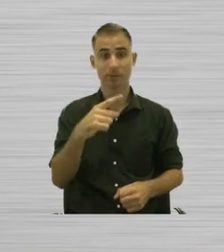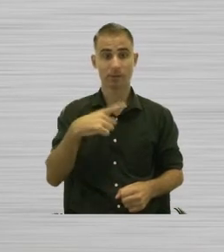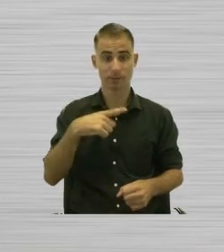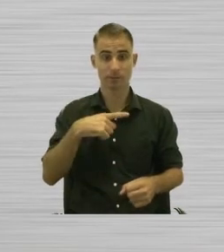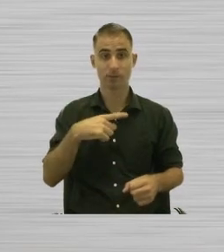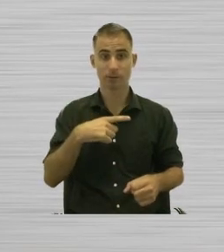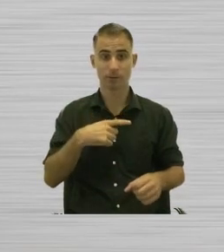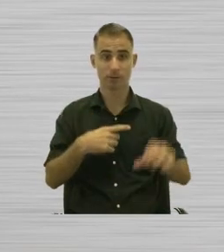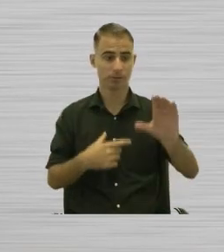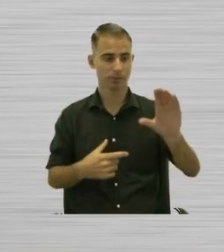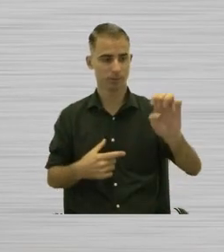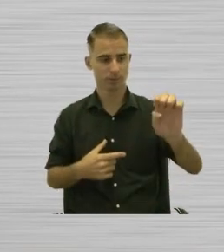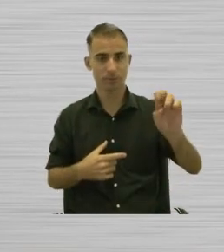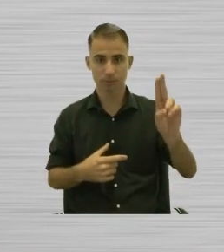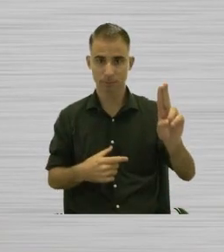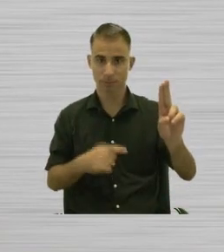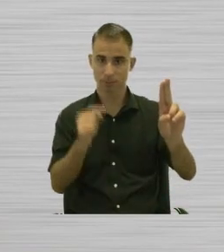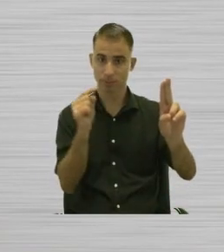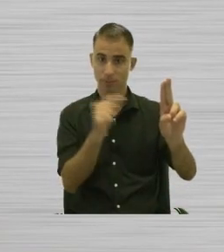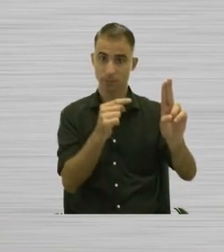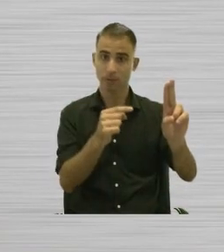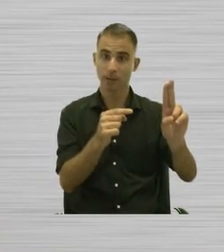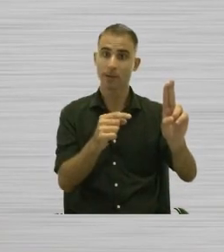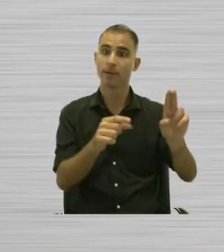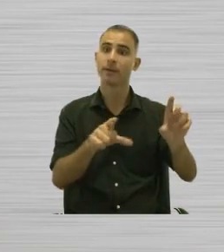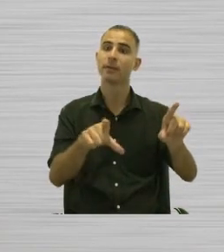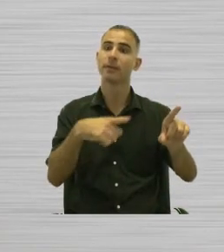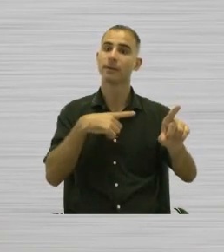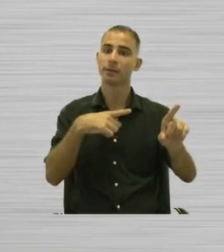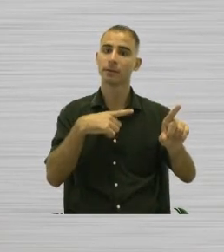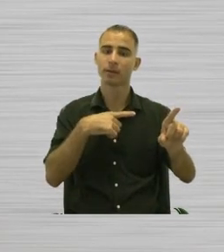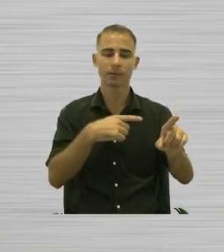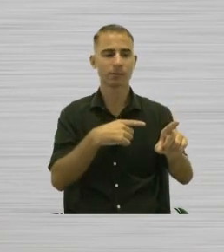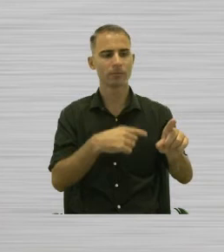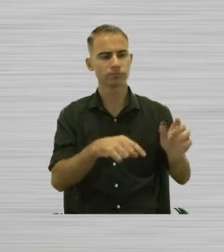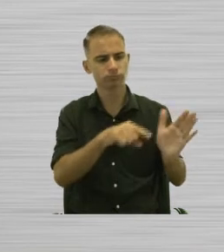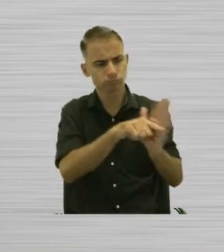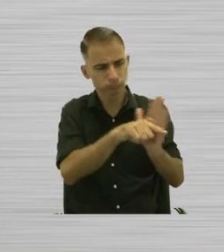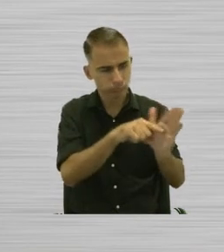CEL. E nós tivemos uma média mês no quadrimestre de